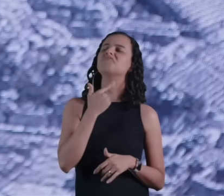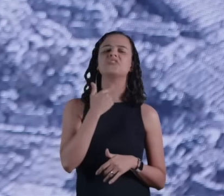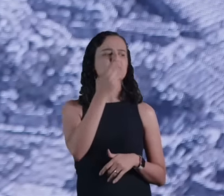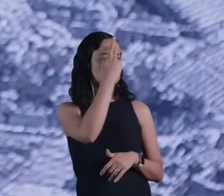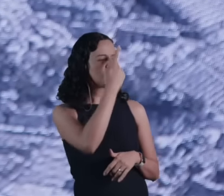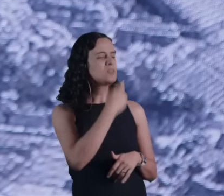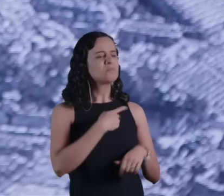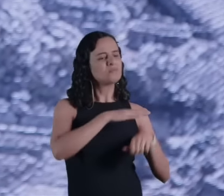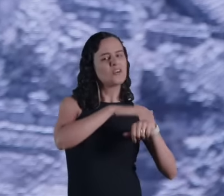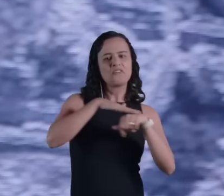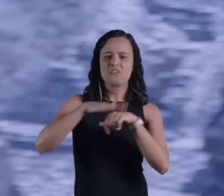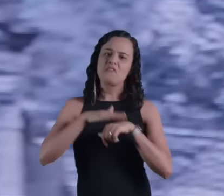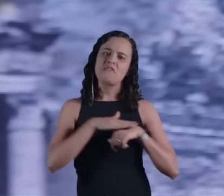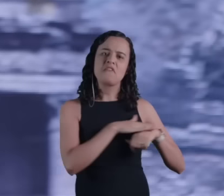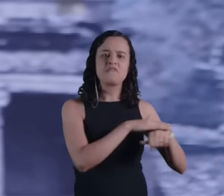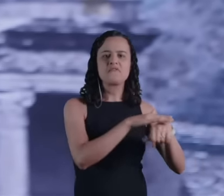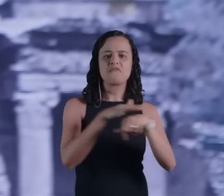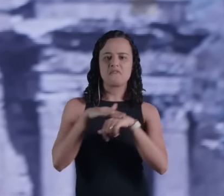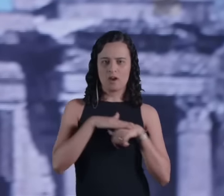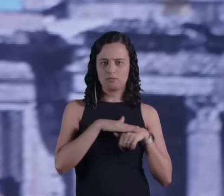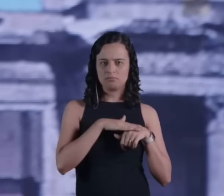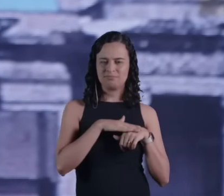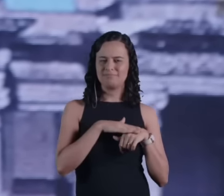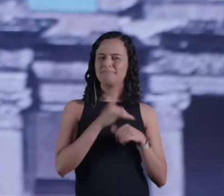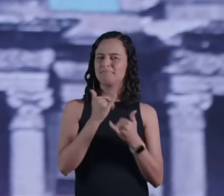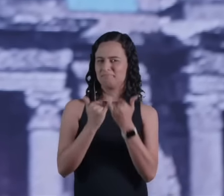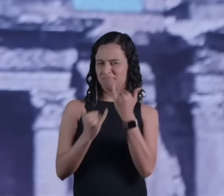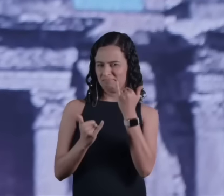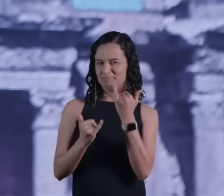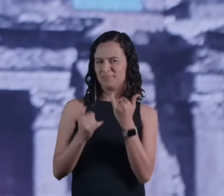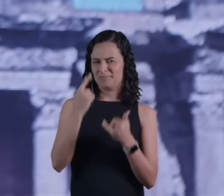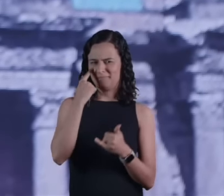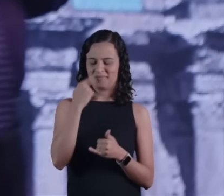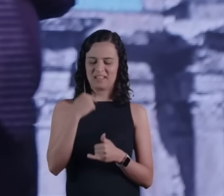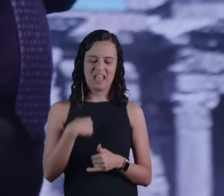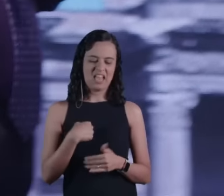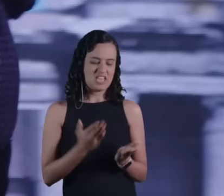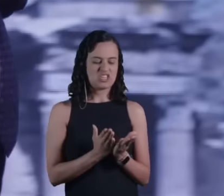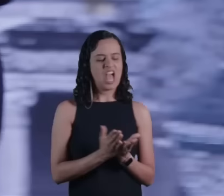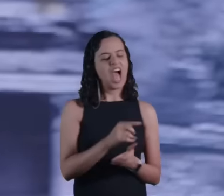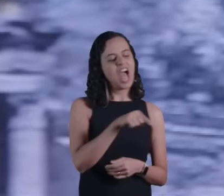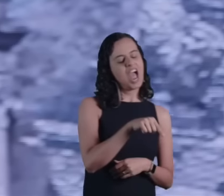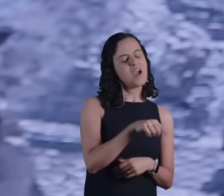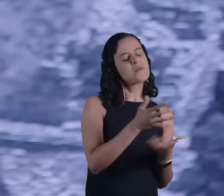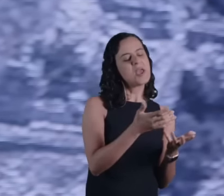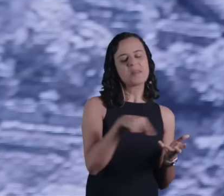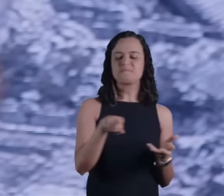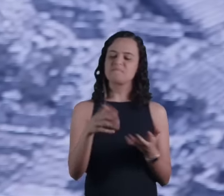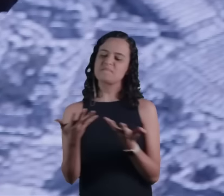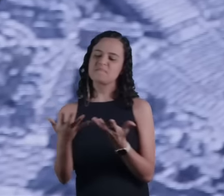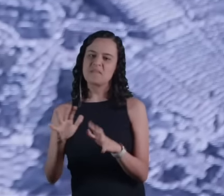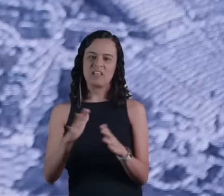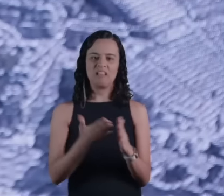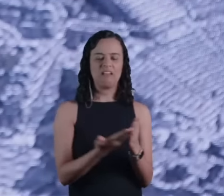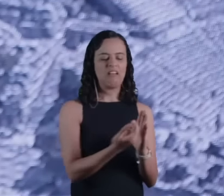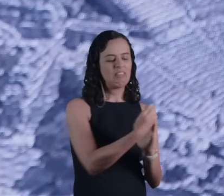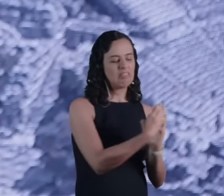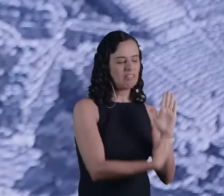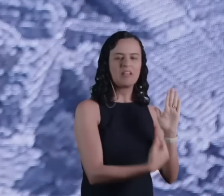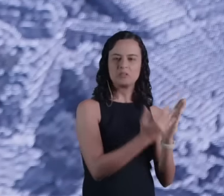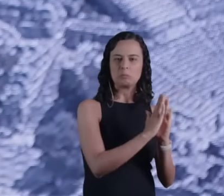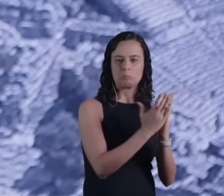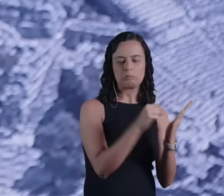vontade. É o evangelho onde as pessoas falam: isso eu quero, isso aqui eu não quero. Esse texto eu concordo, esse eu não concordo. E